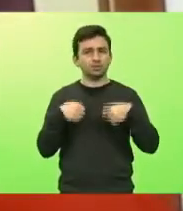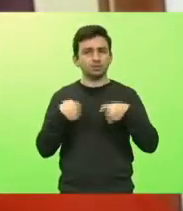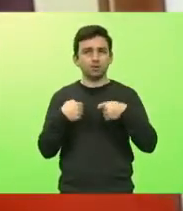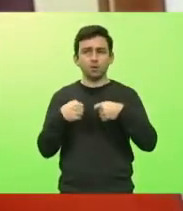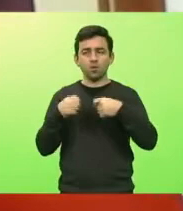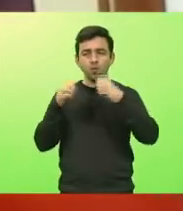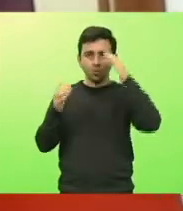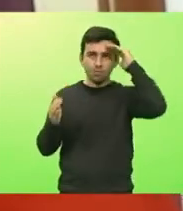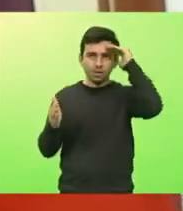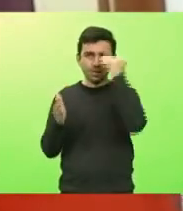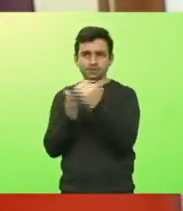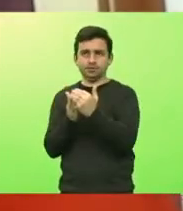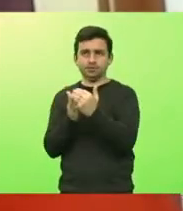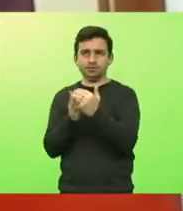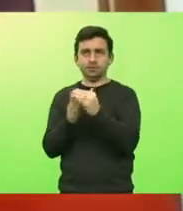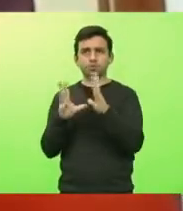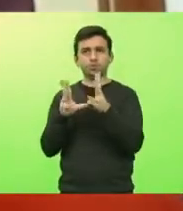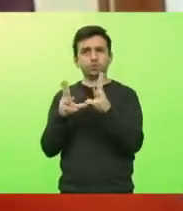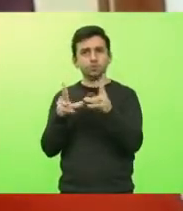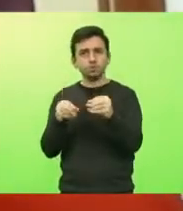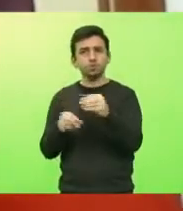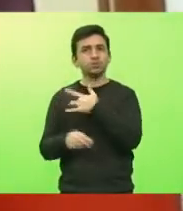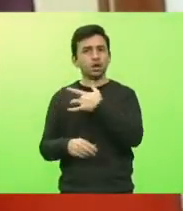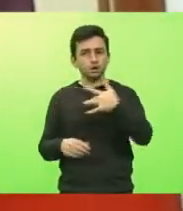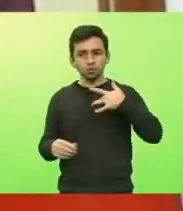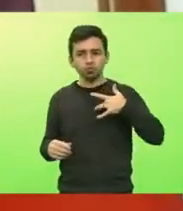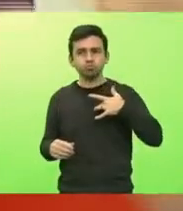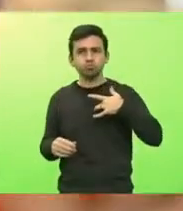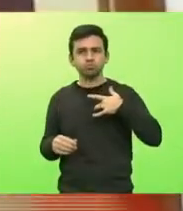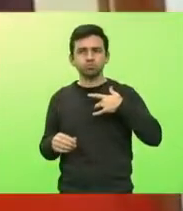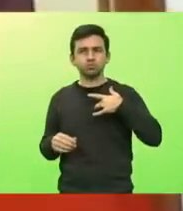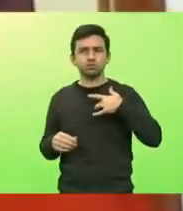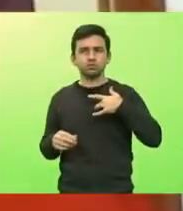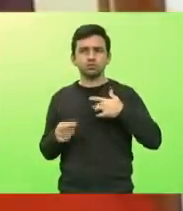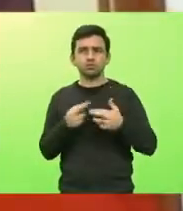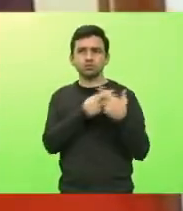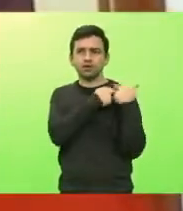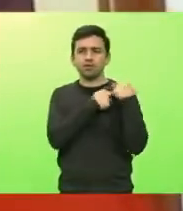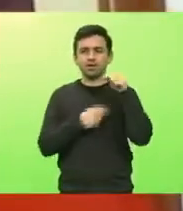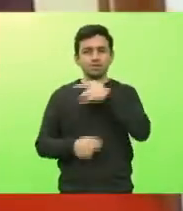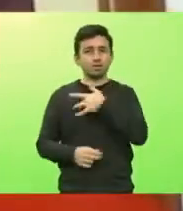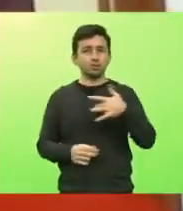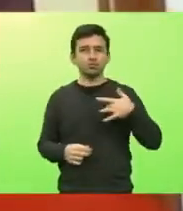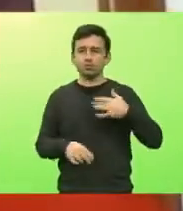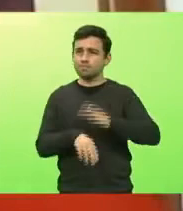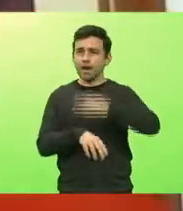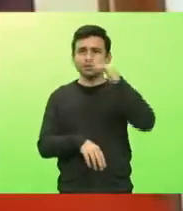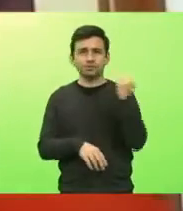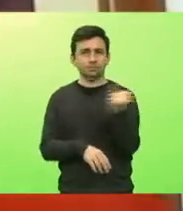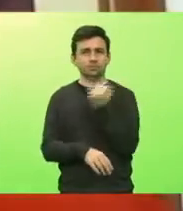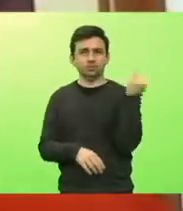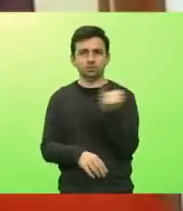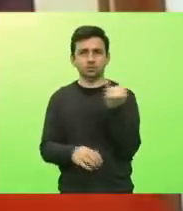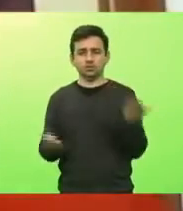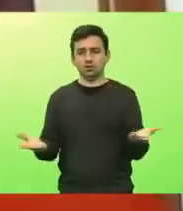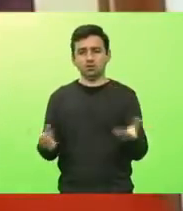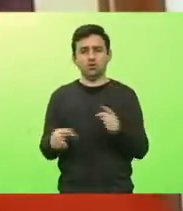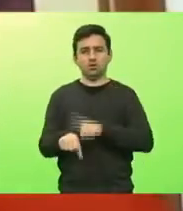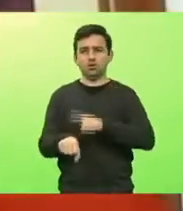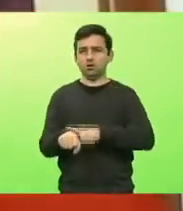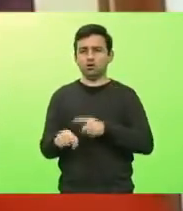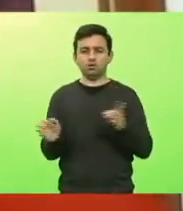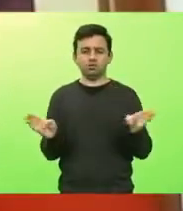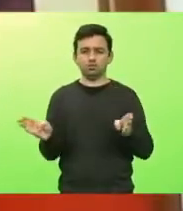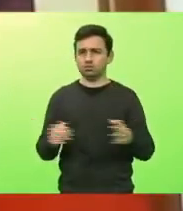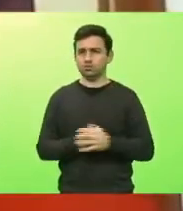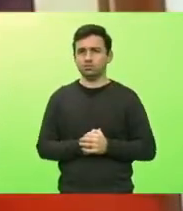das entidades de saúde. A saúde, senhoras e senhores, é o que mais importa nesse momento. É o que mais